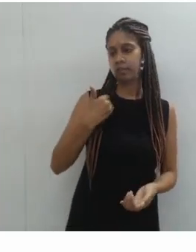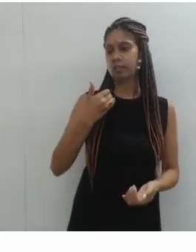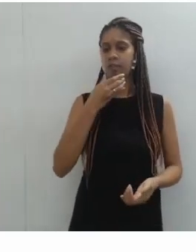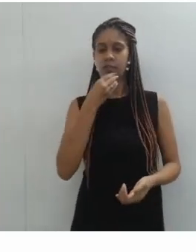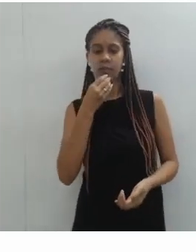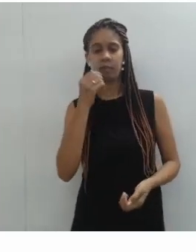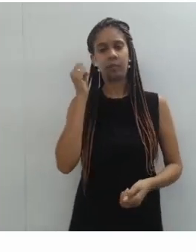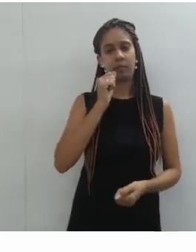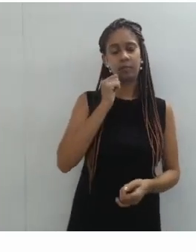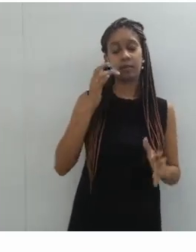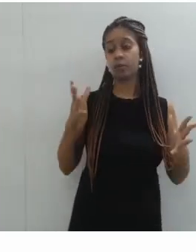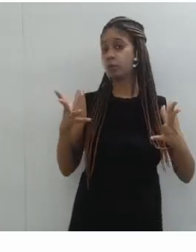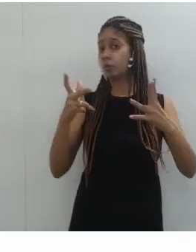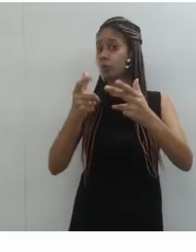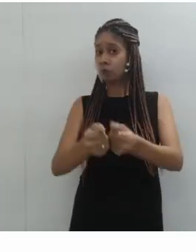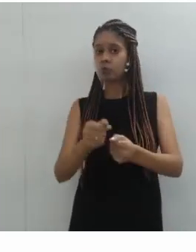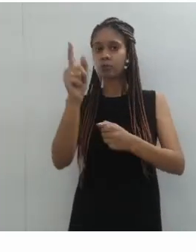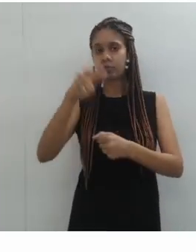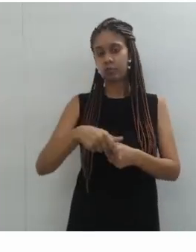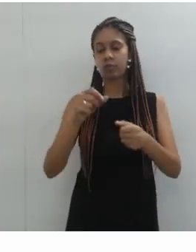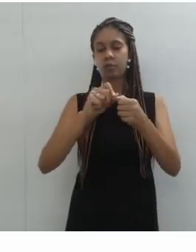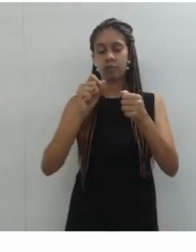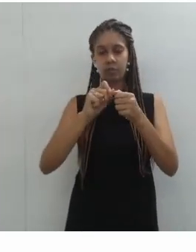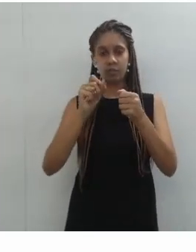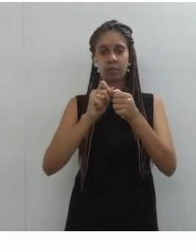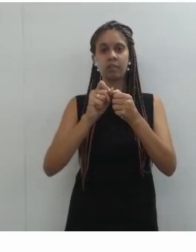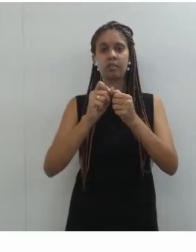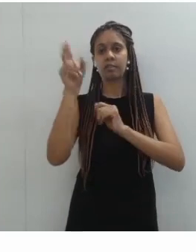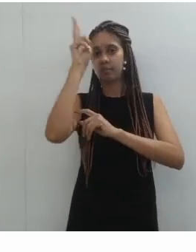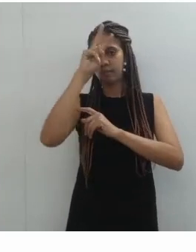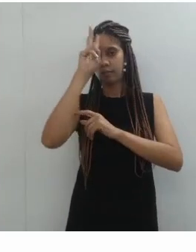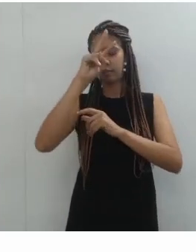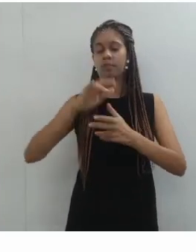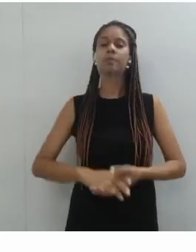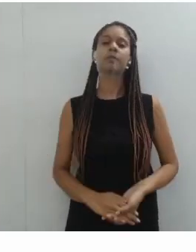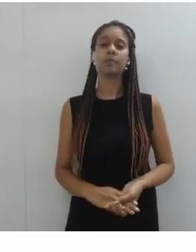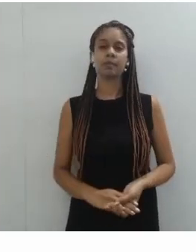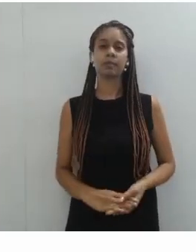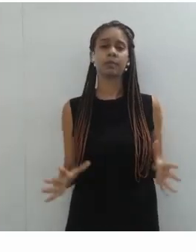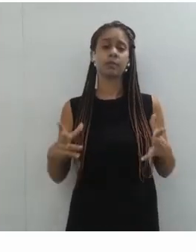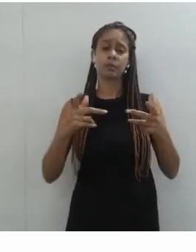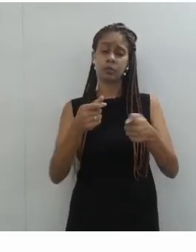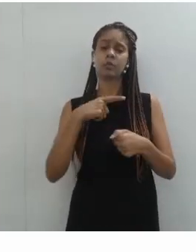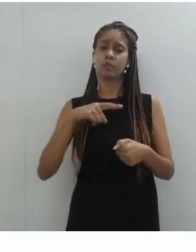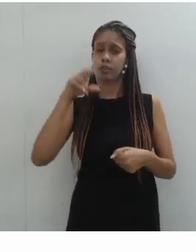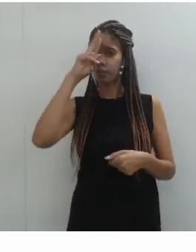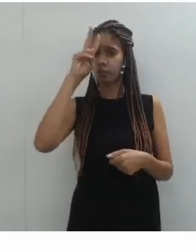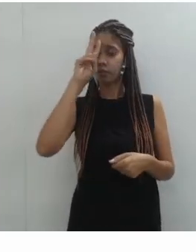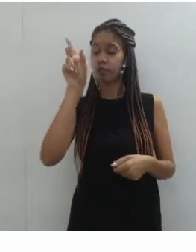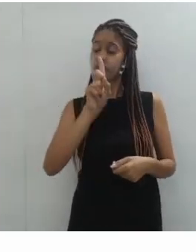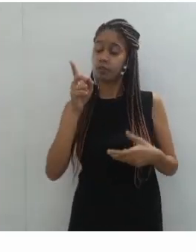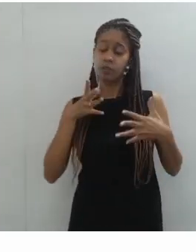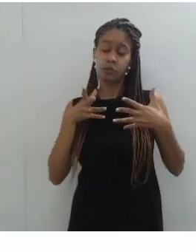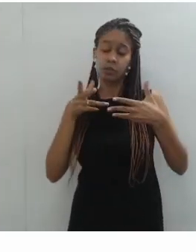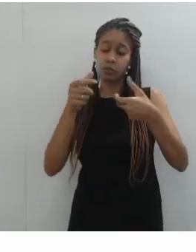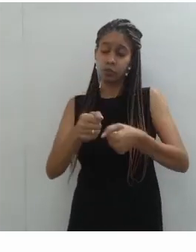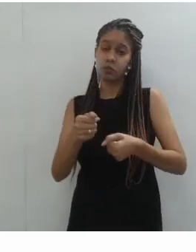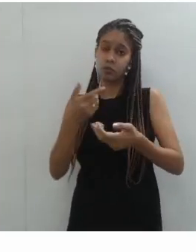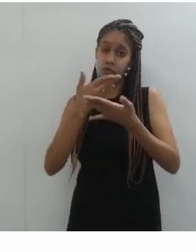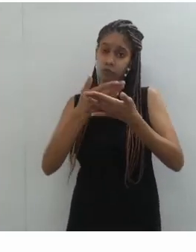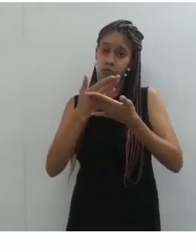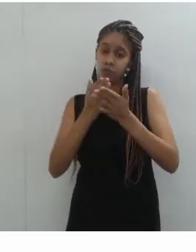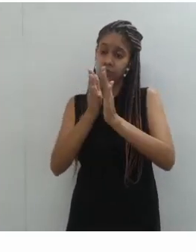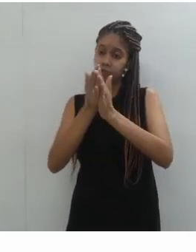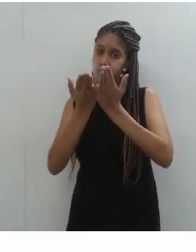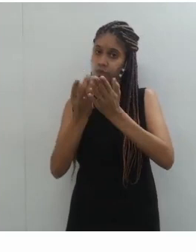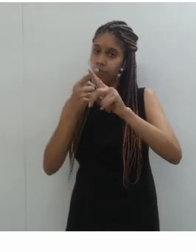da história. Então, todos nós temos uma história. Nem todos vão estar nos livros, mas toda